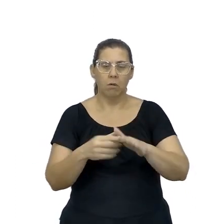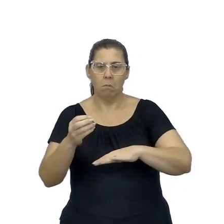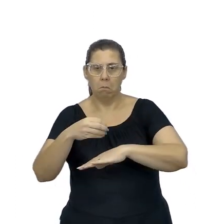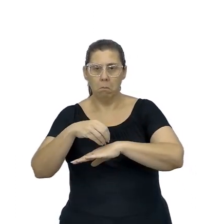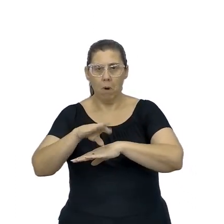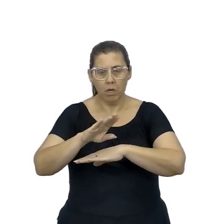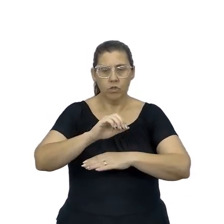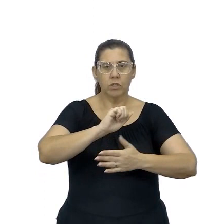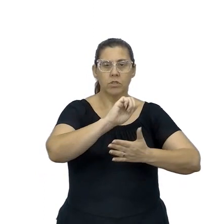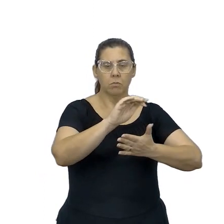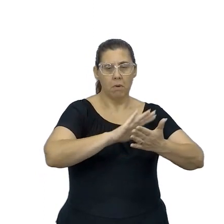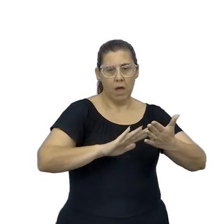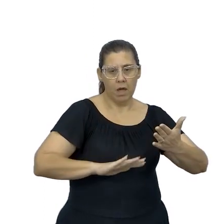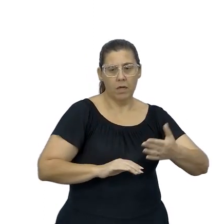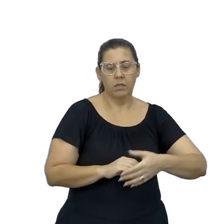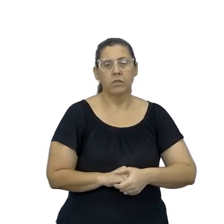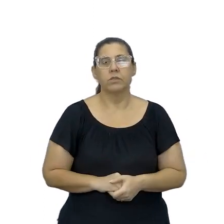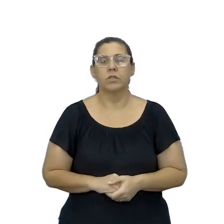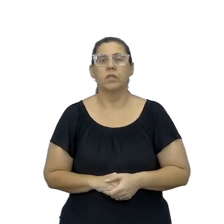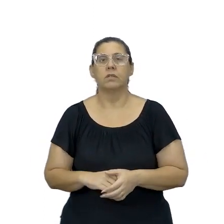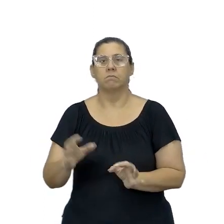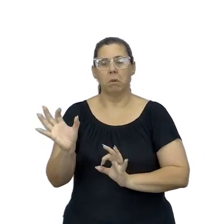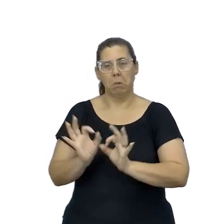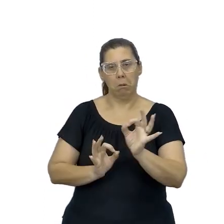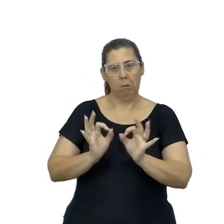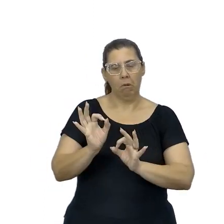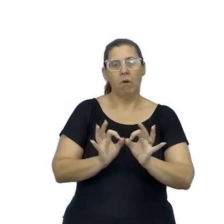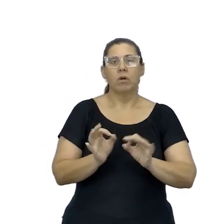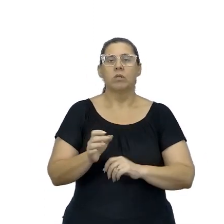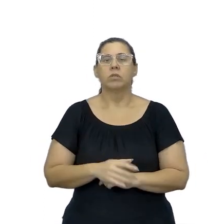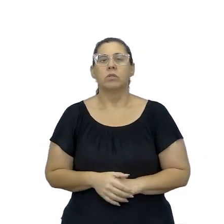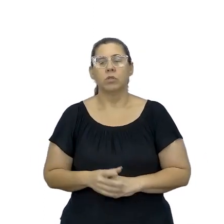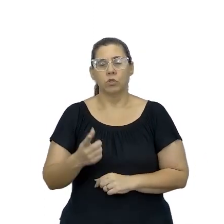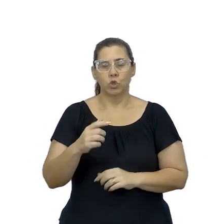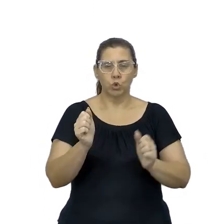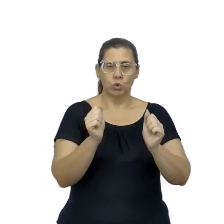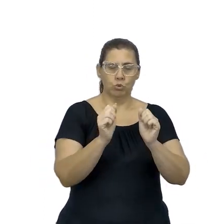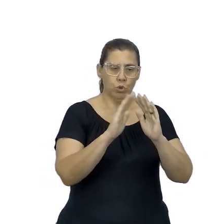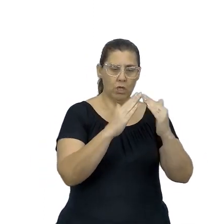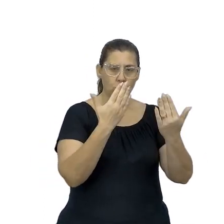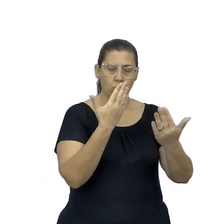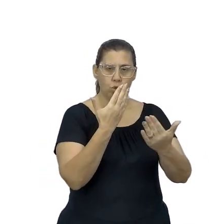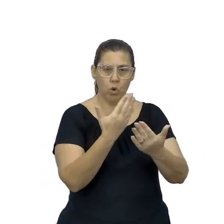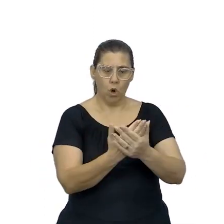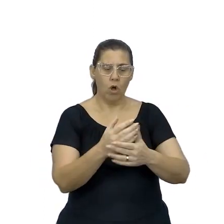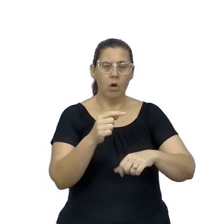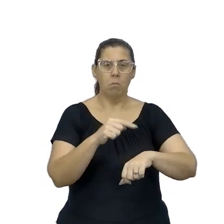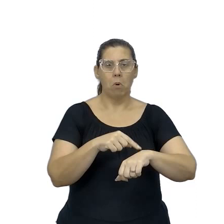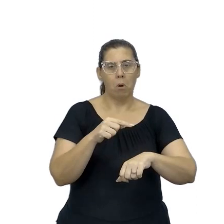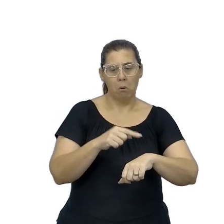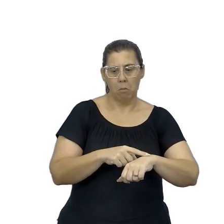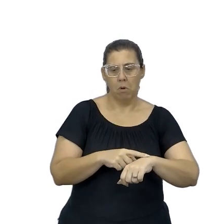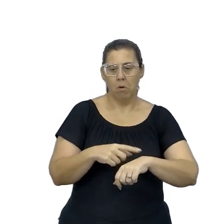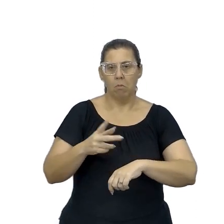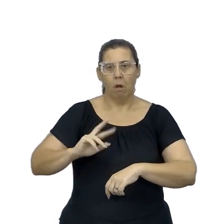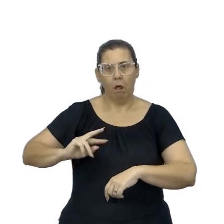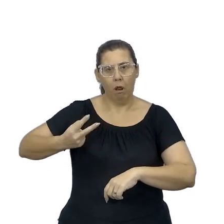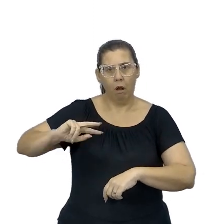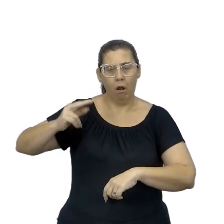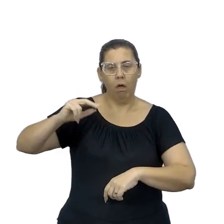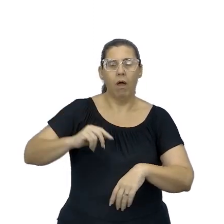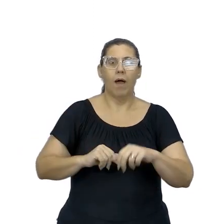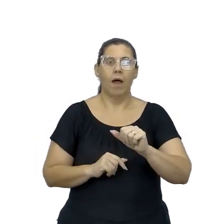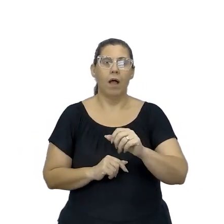sugestões de atividades, para vocês fazerem nas suas escolas, nos momentos de desdobramento do